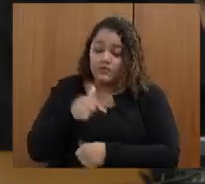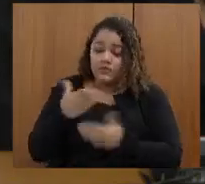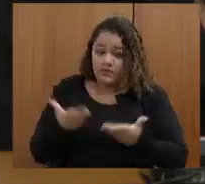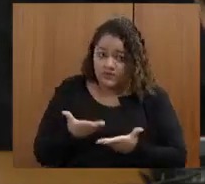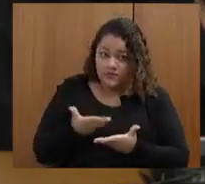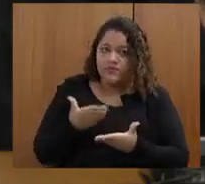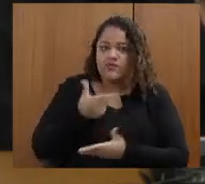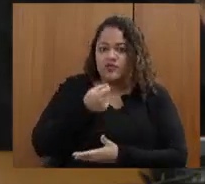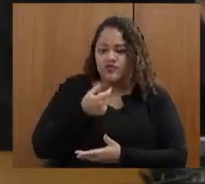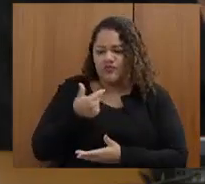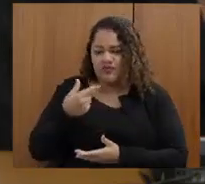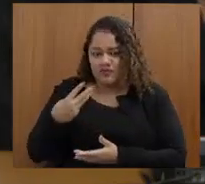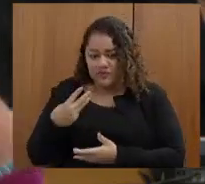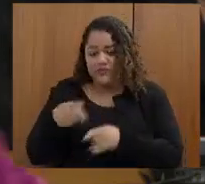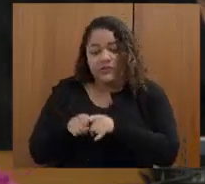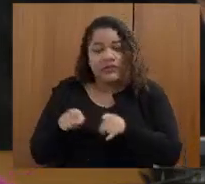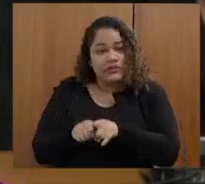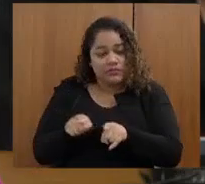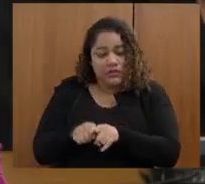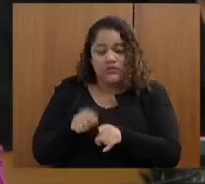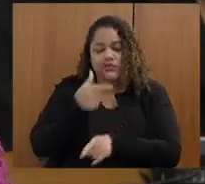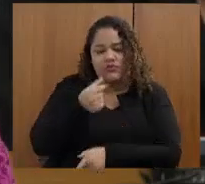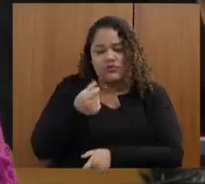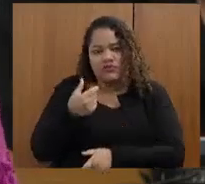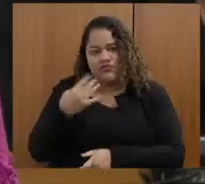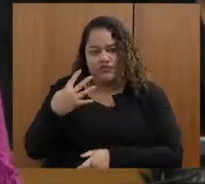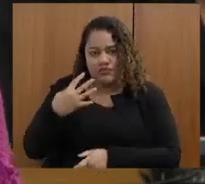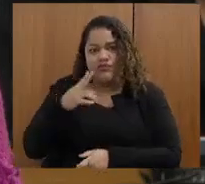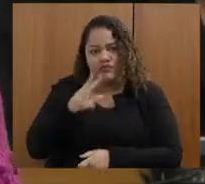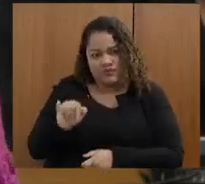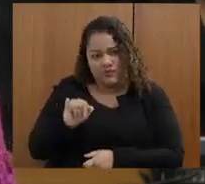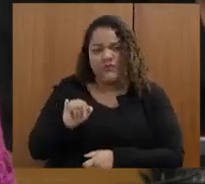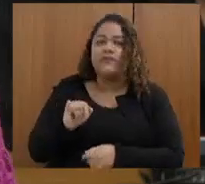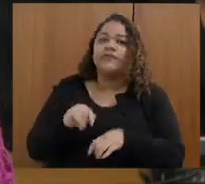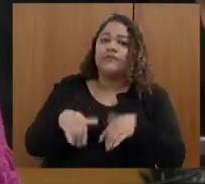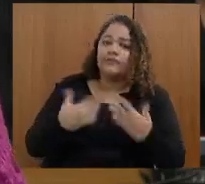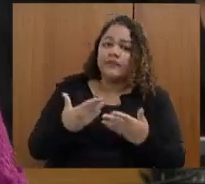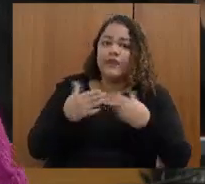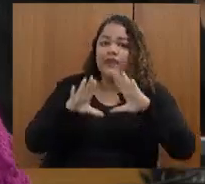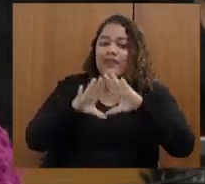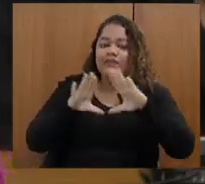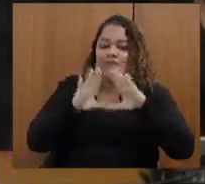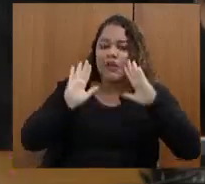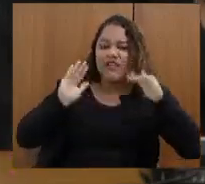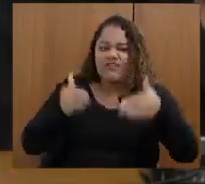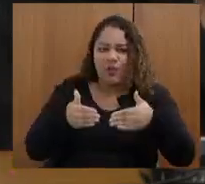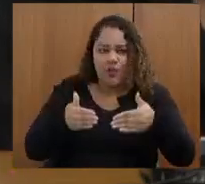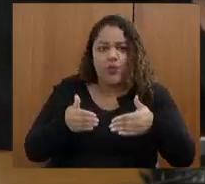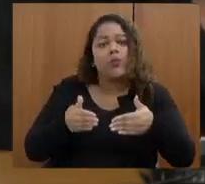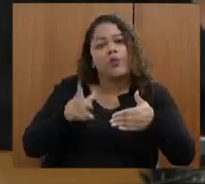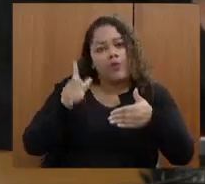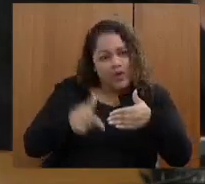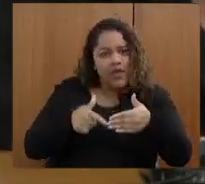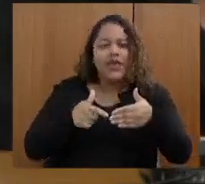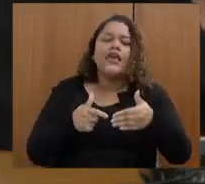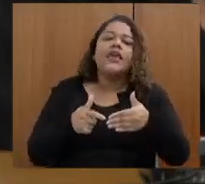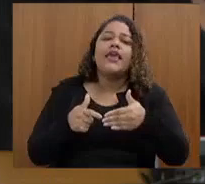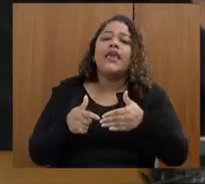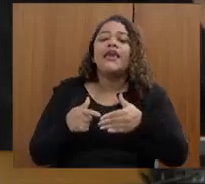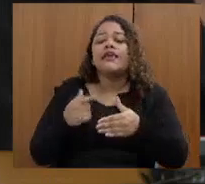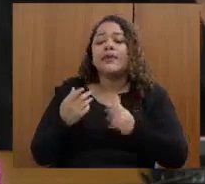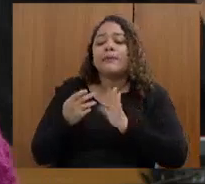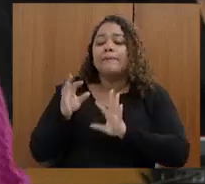no ano de 2024 Então nós vamos focar o primeiro Assembleia em Foco da comissão foi sobre monitoramento do plano